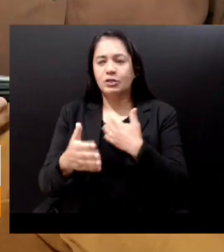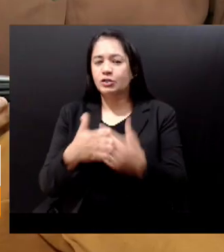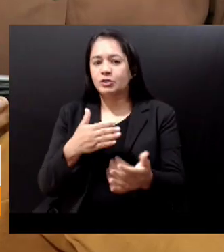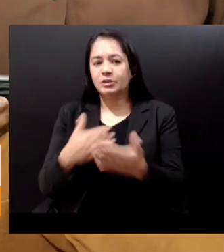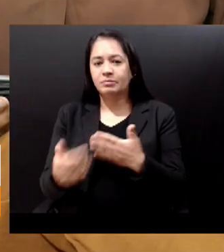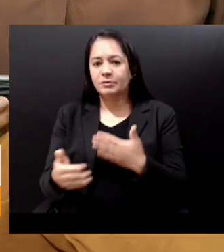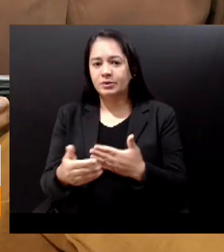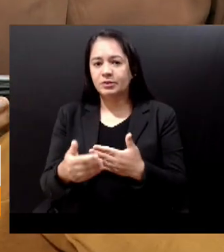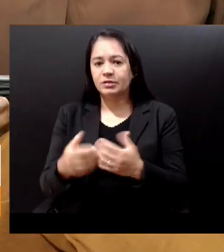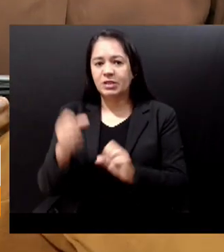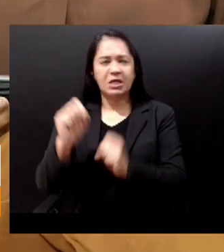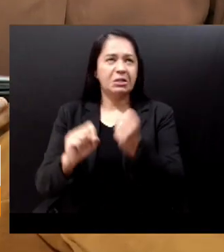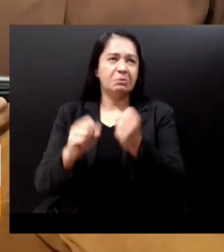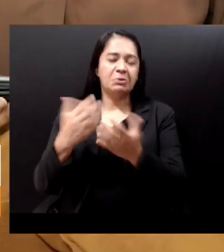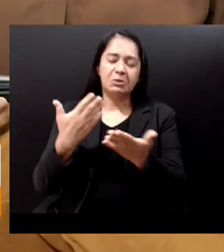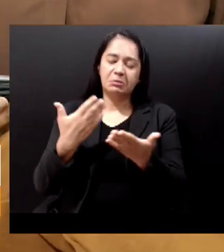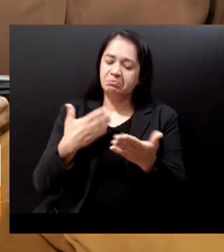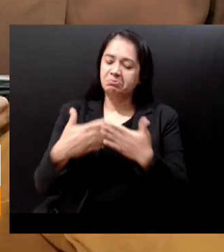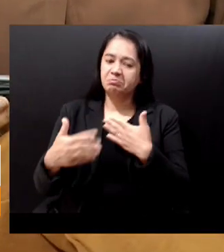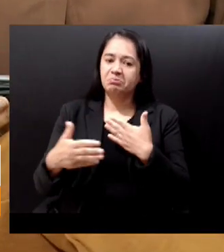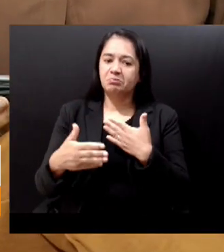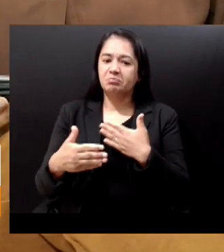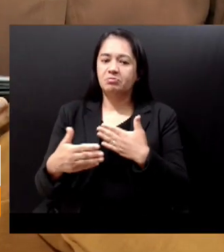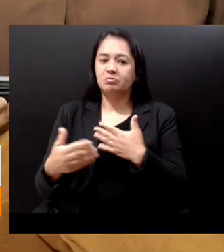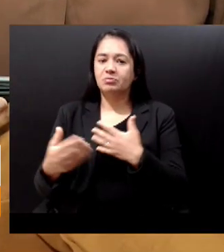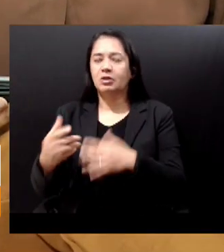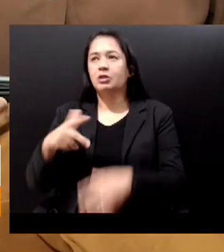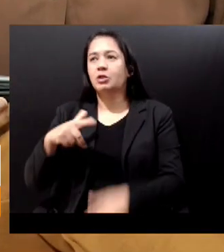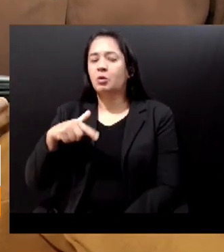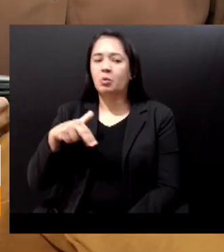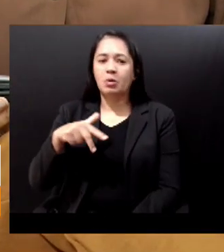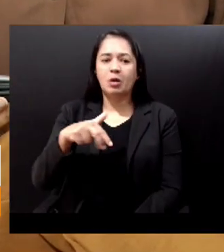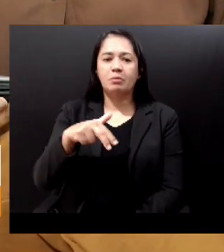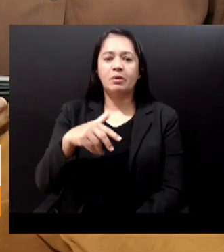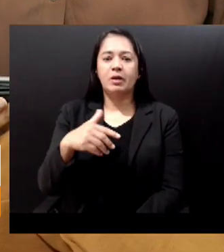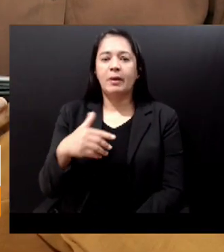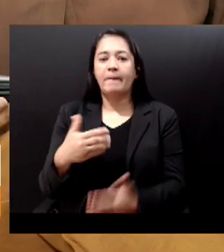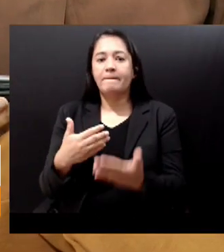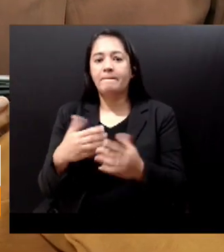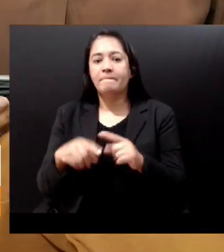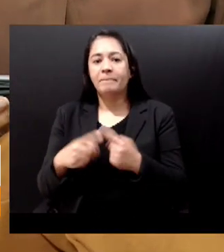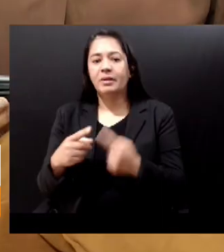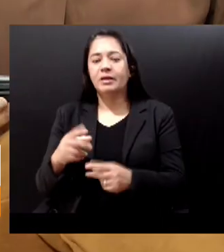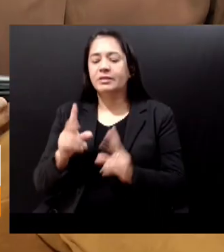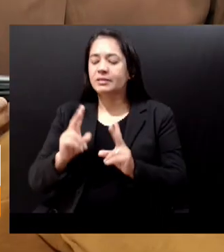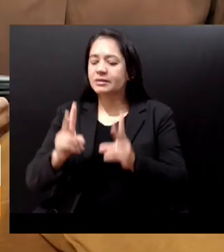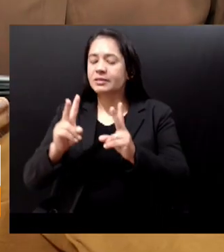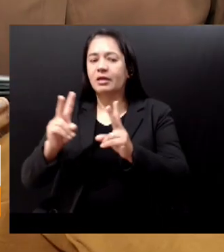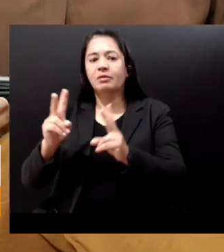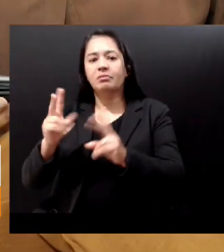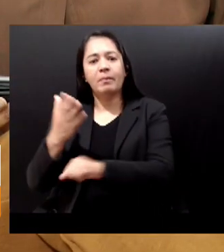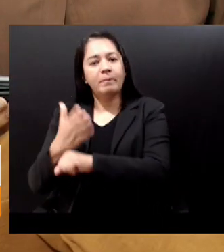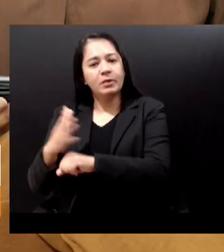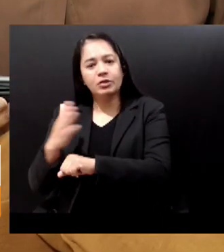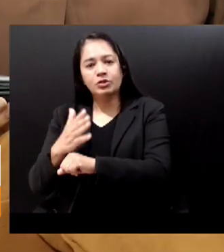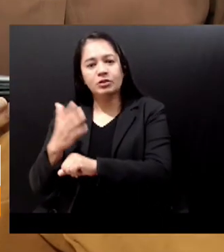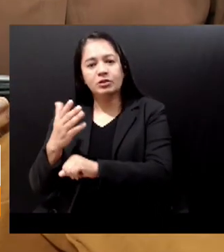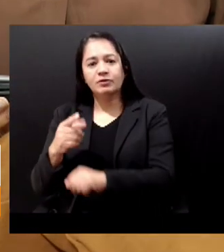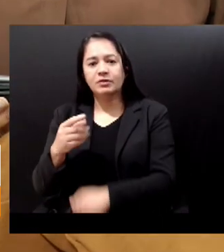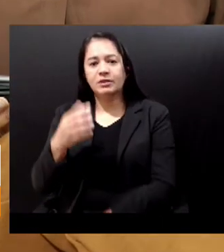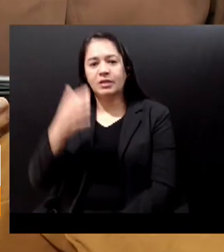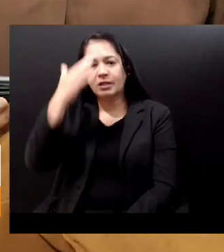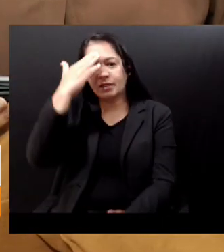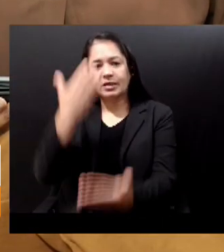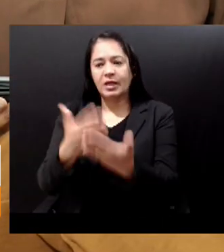né? Seja ela uma caminhada, mas executar, ter uma constância. Você acredita que essa pessoa ela